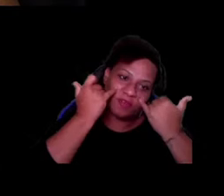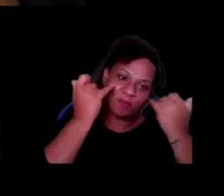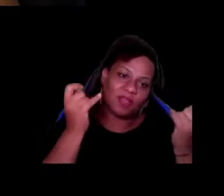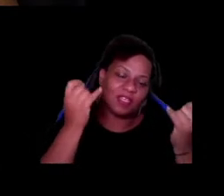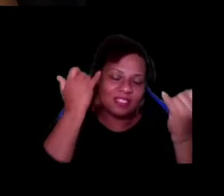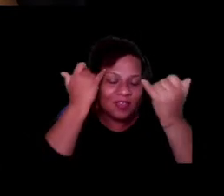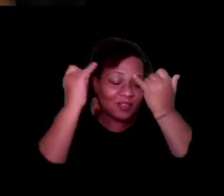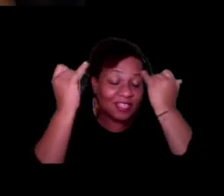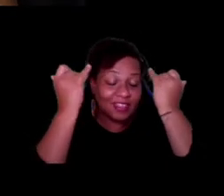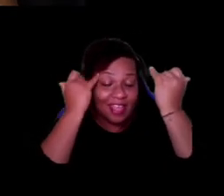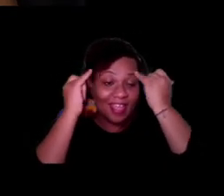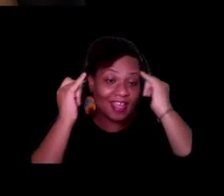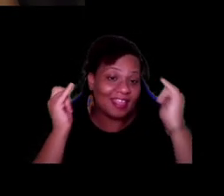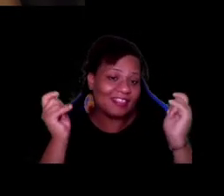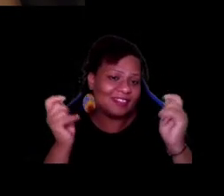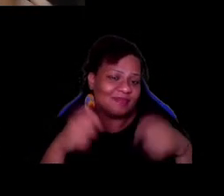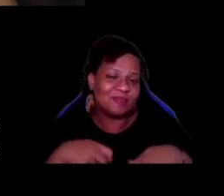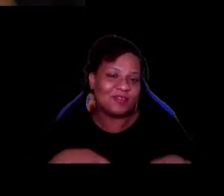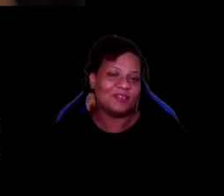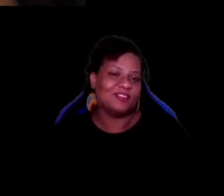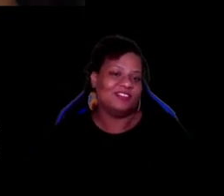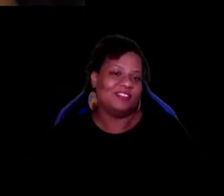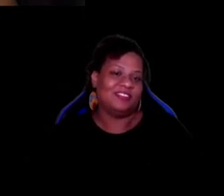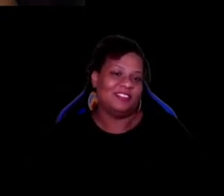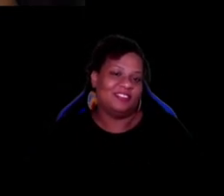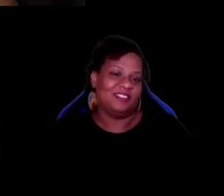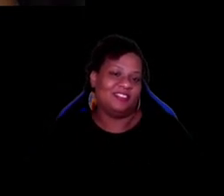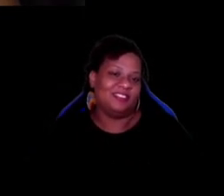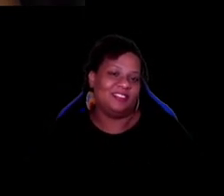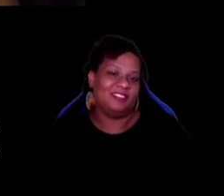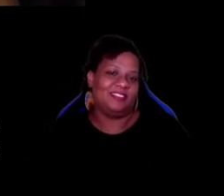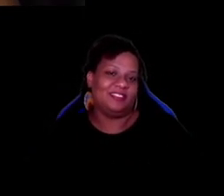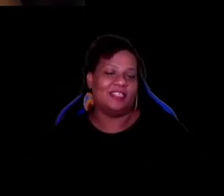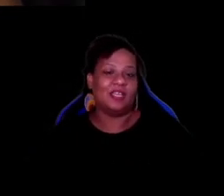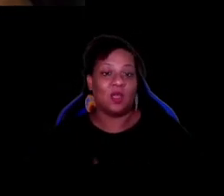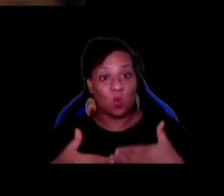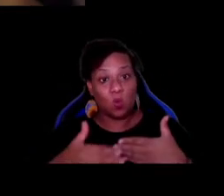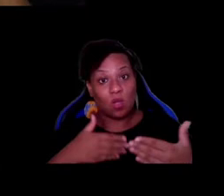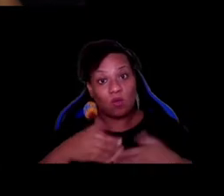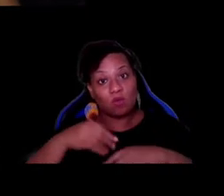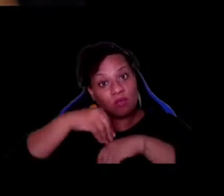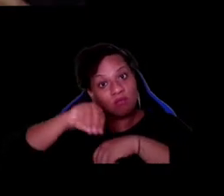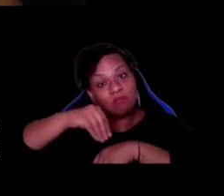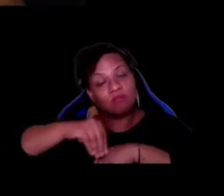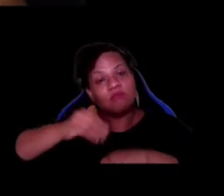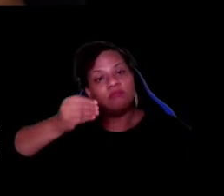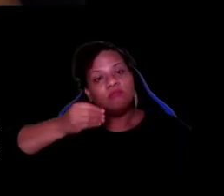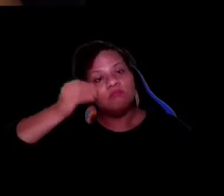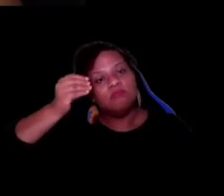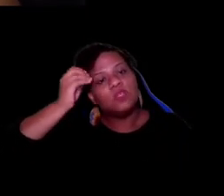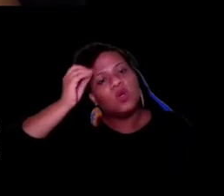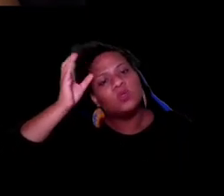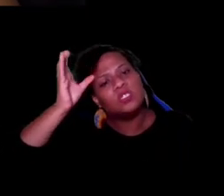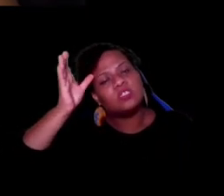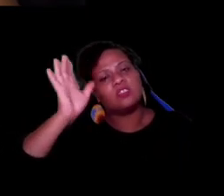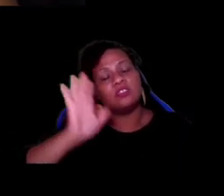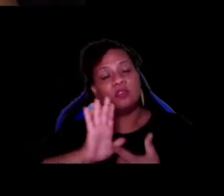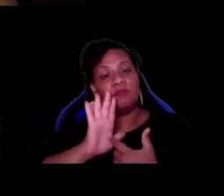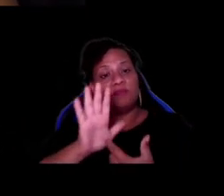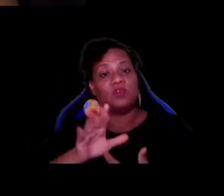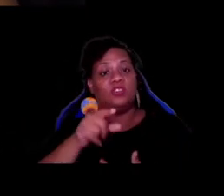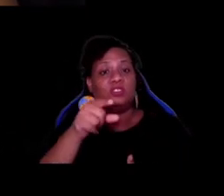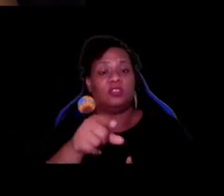ideias, assim, um pouco que eu puder, né, trazer de conhecimento, de mostrar para vocês a